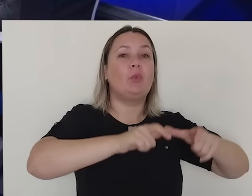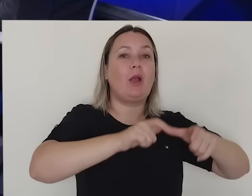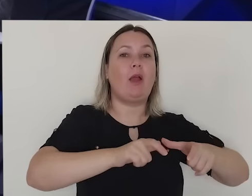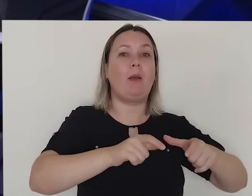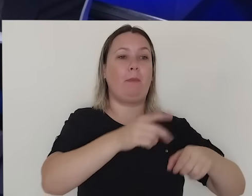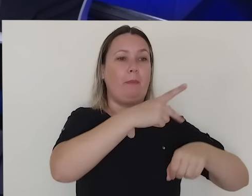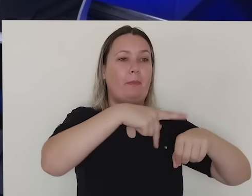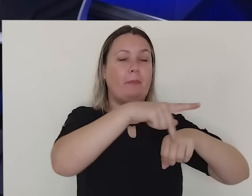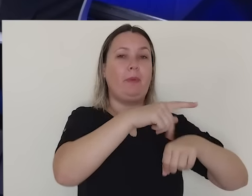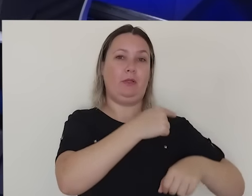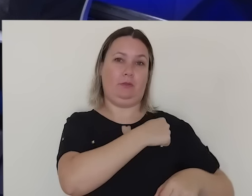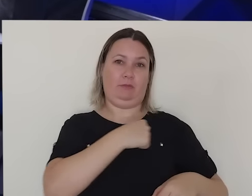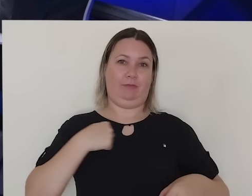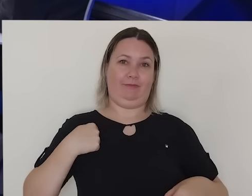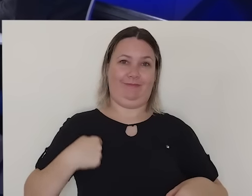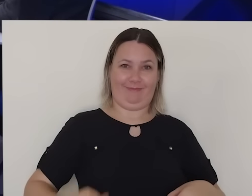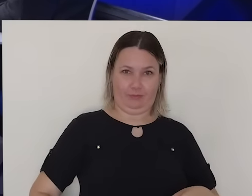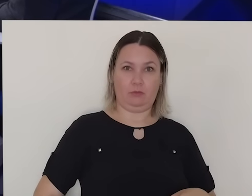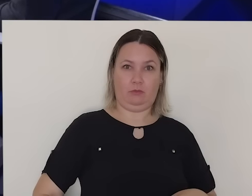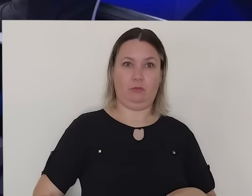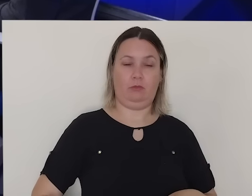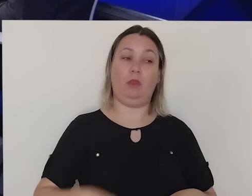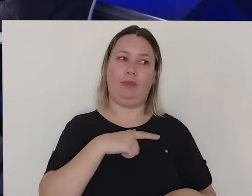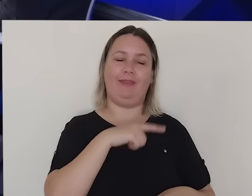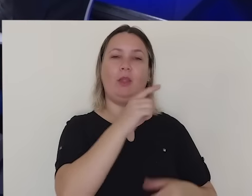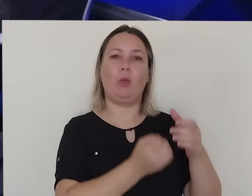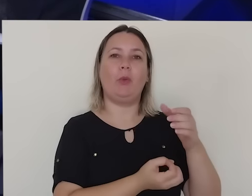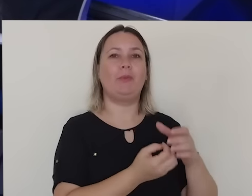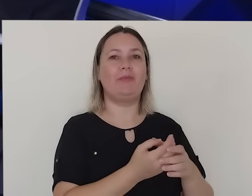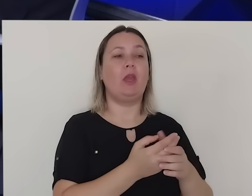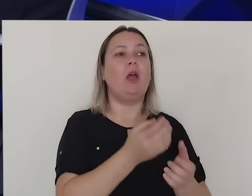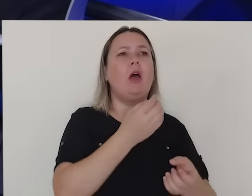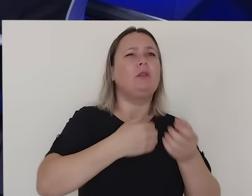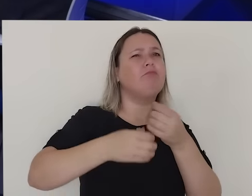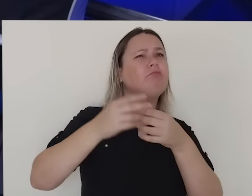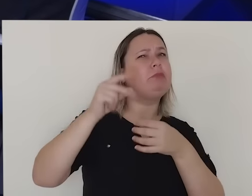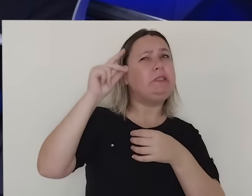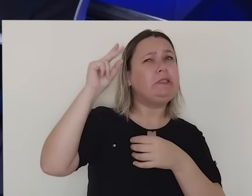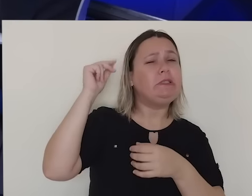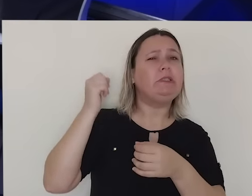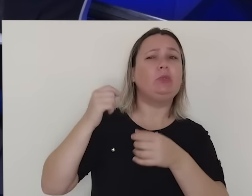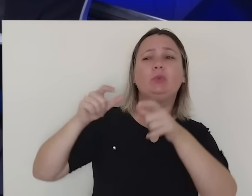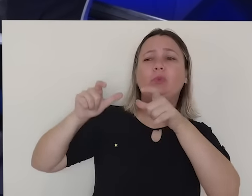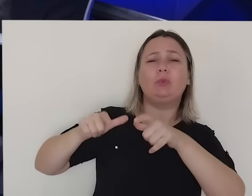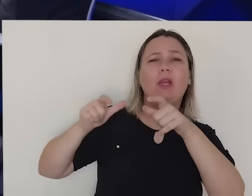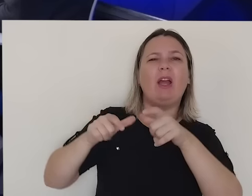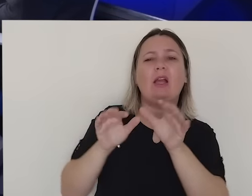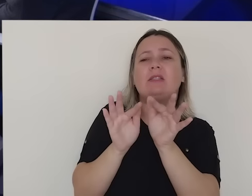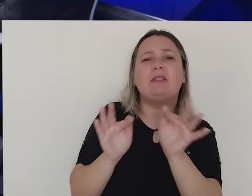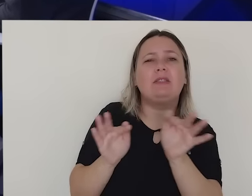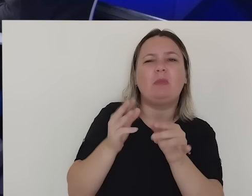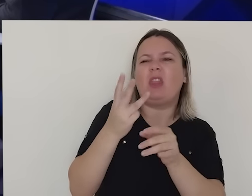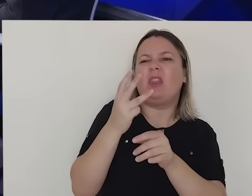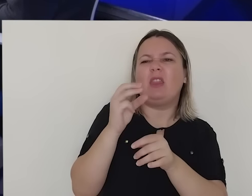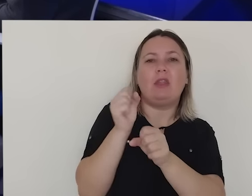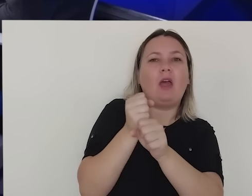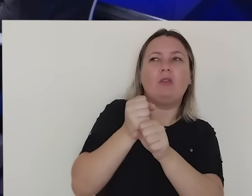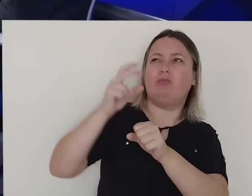quarta maior cidade da China mas que 30 anos atrás era um vilarejo de pescadores né então a bioid acompanhou um